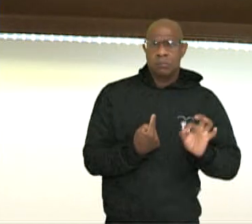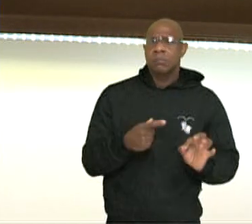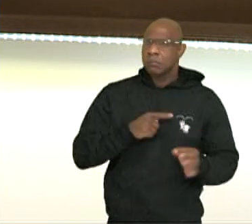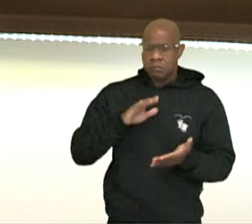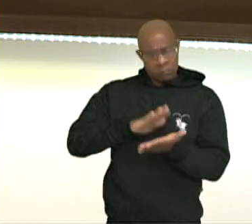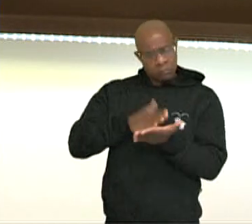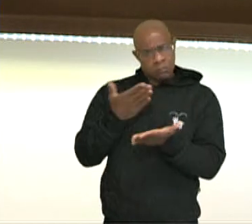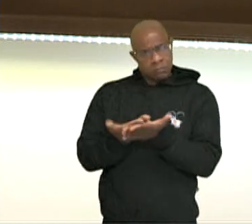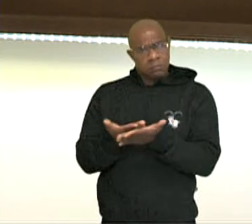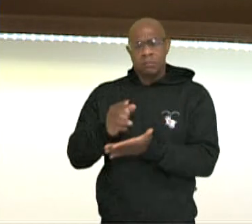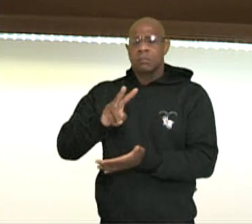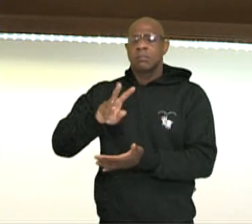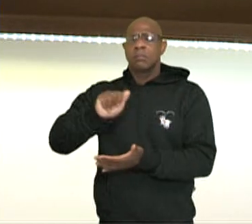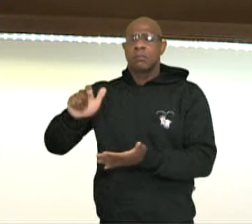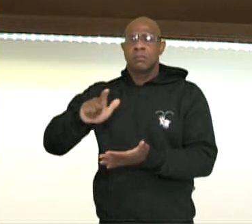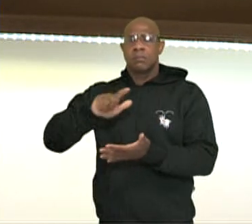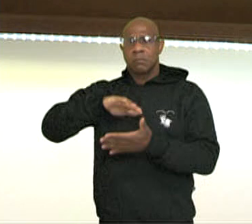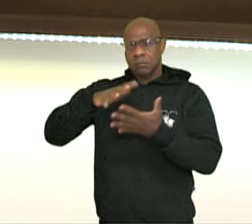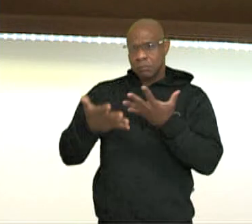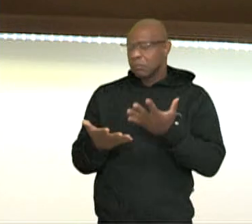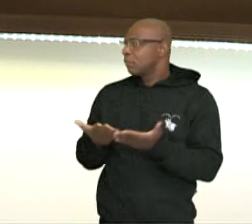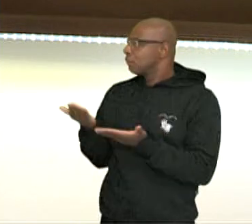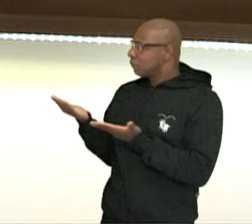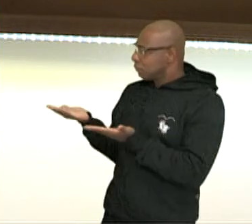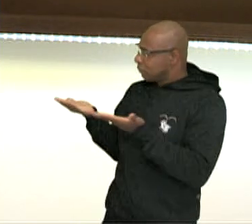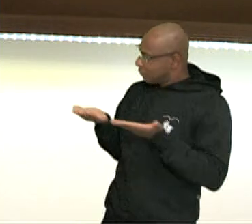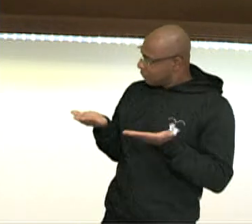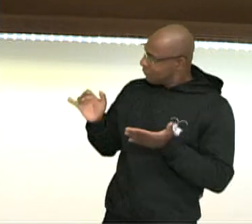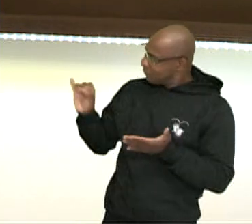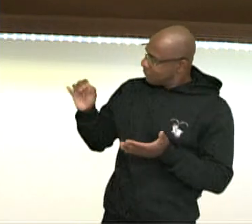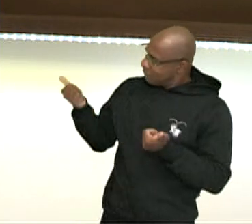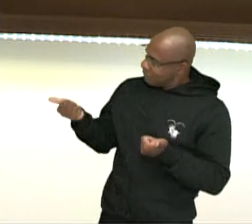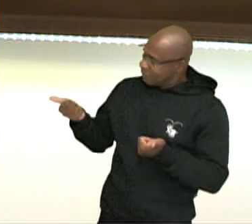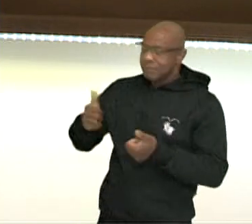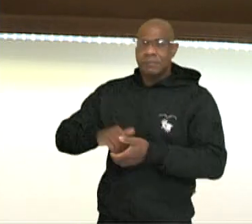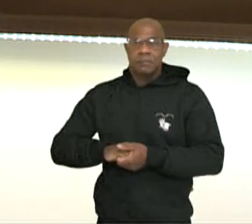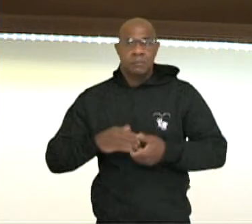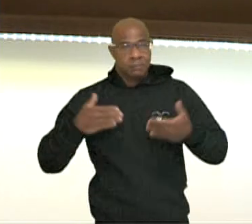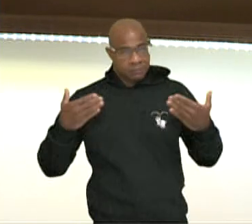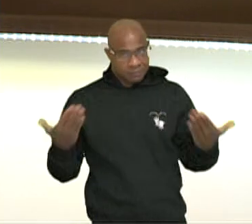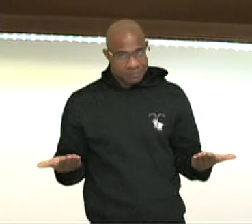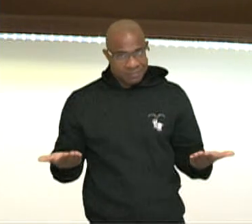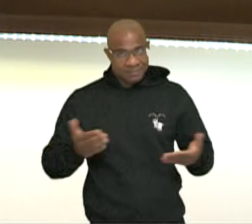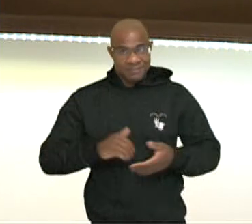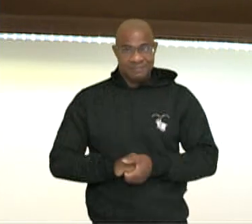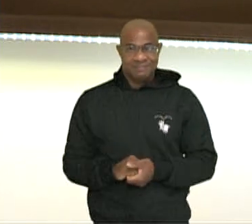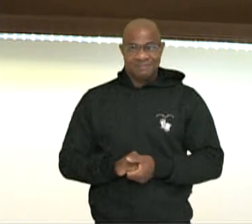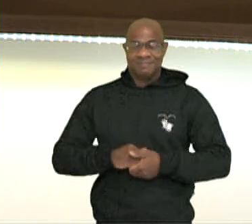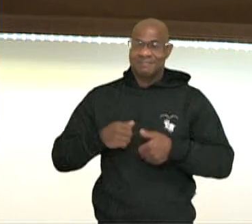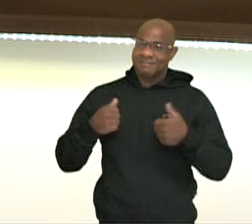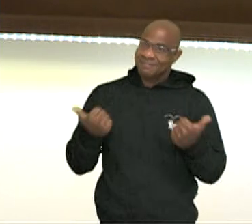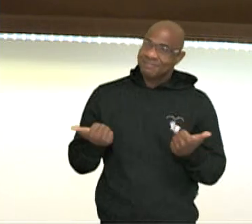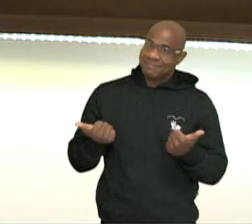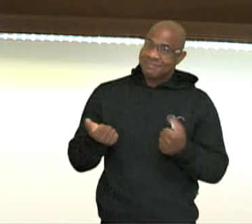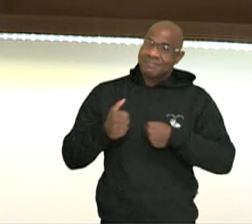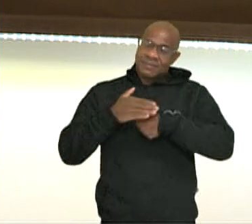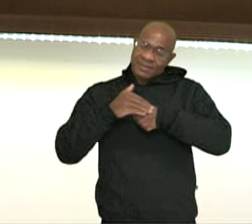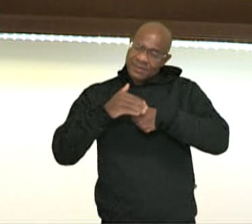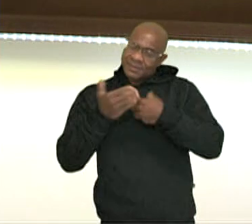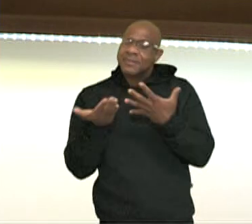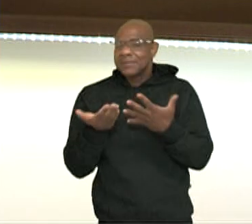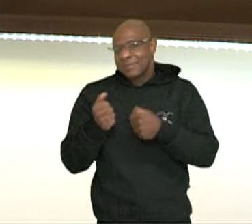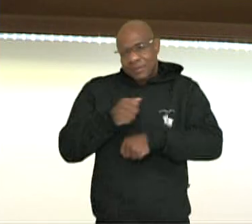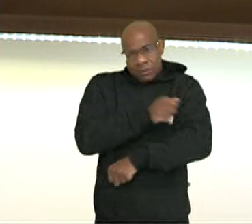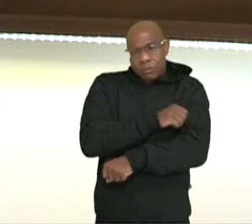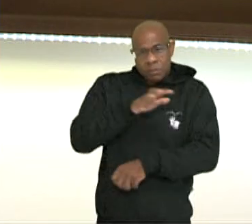intérprete querido Val. Oi, Val, seja bem-vindo, que bom que você está aqui conosco. Querido aluno, pegou o teu